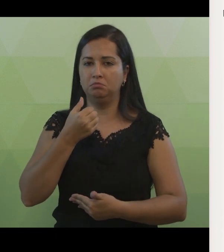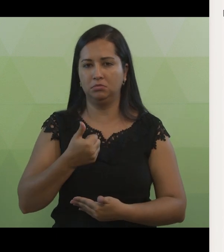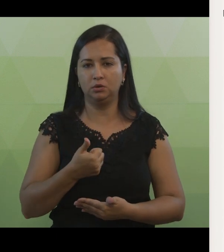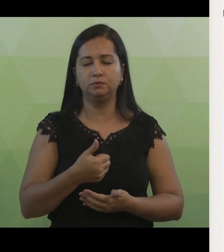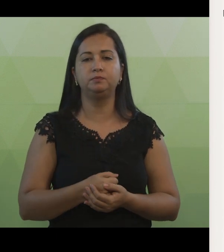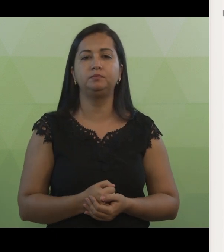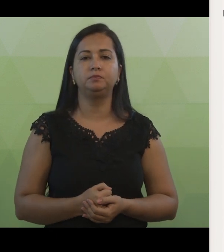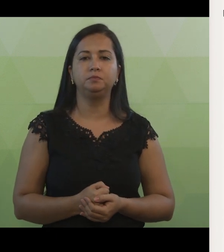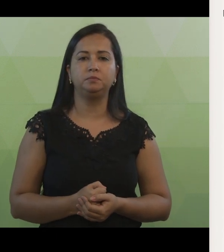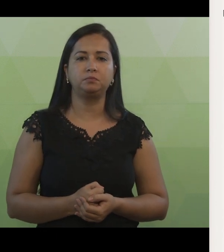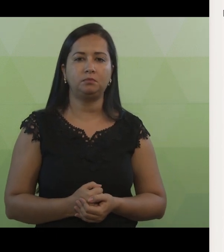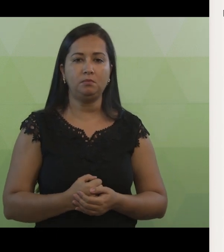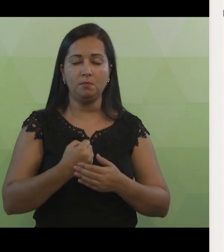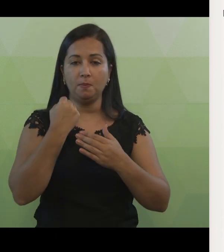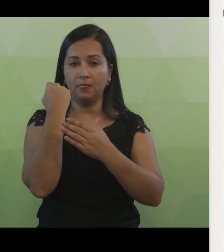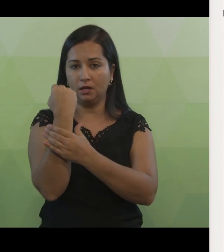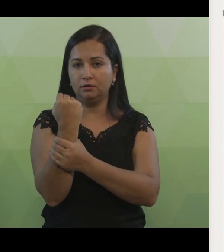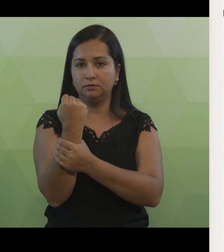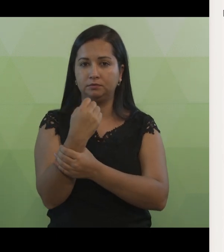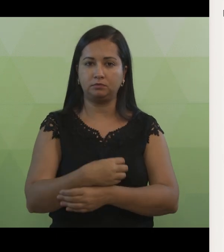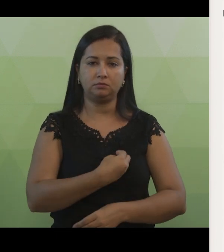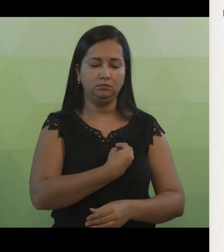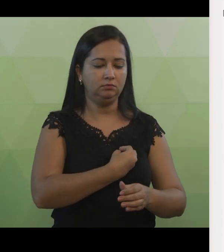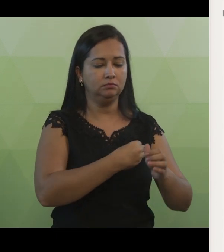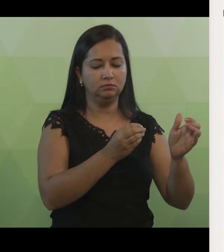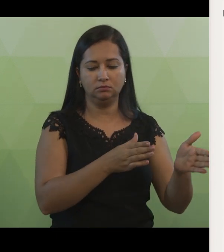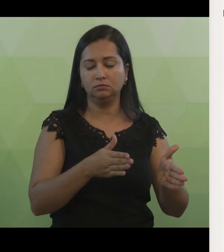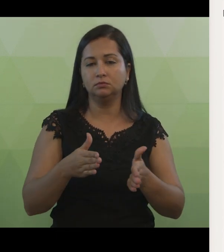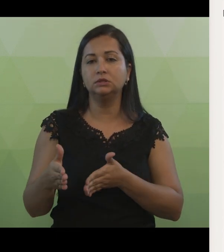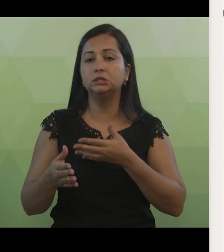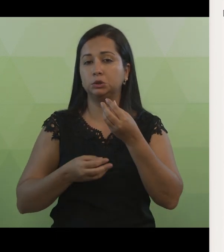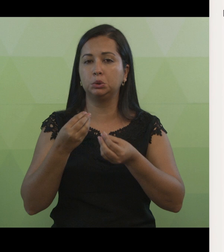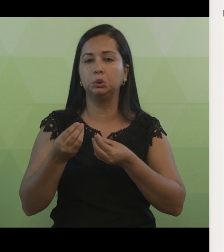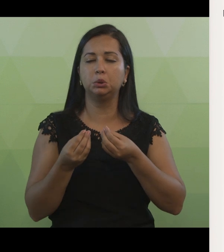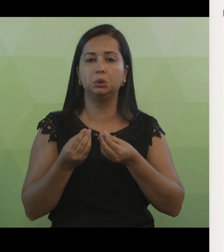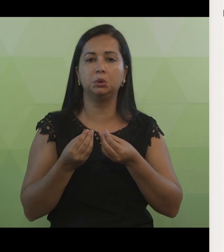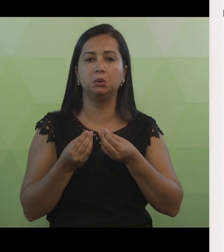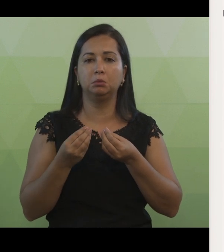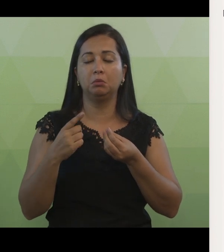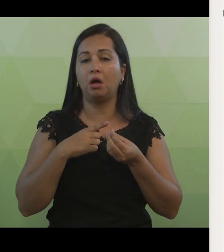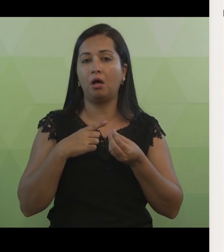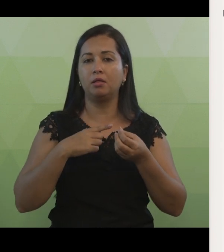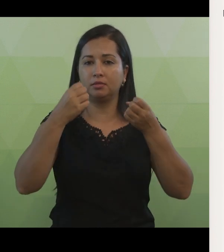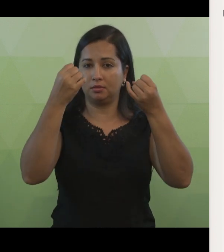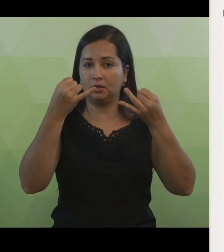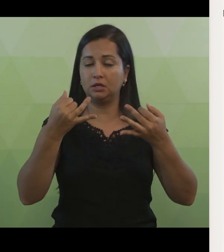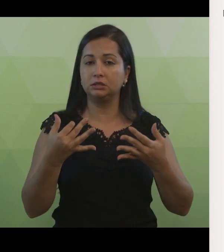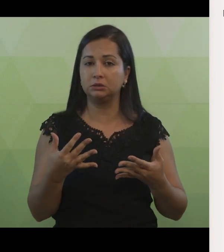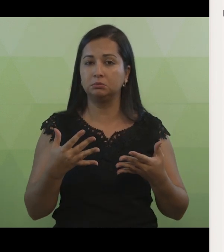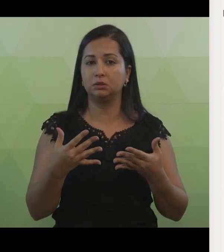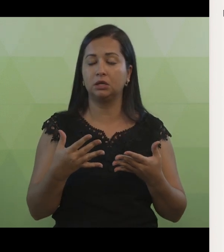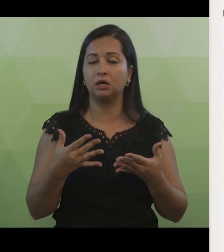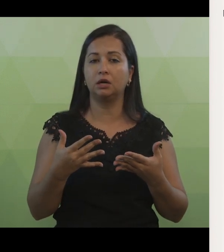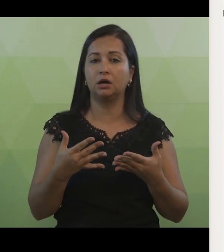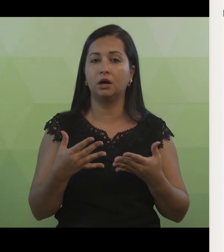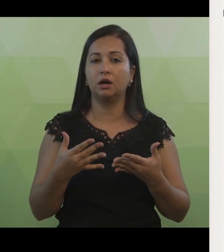Então, na parte de segurança, no ciclo de vida e desenvolvimento da aplicação. Serão explicadas a seguir algumas boas práticas